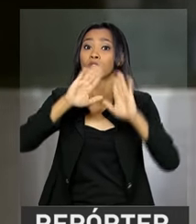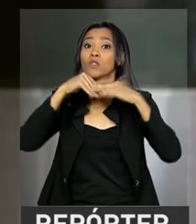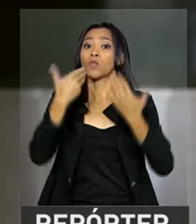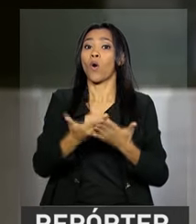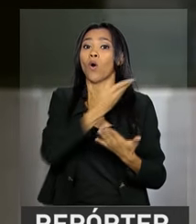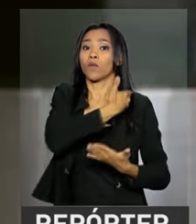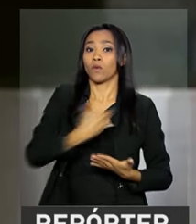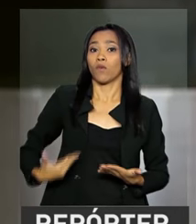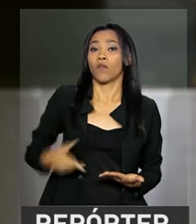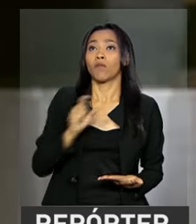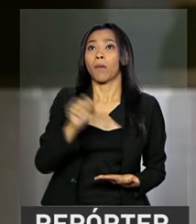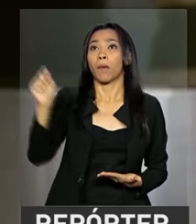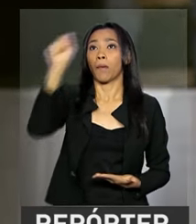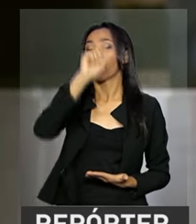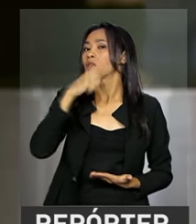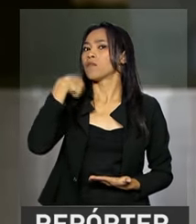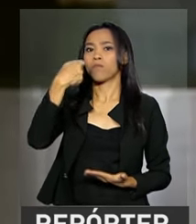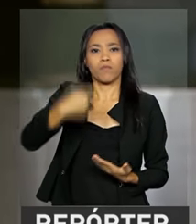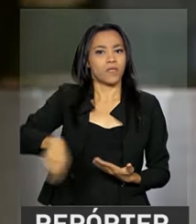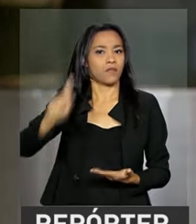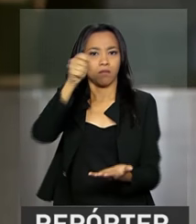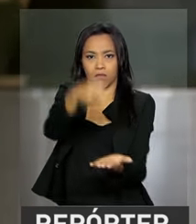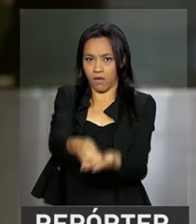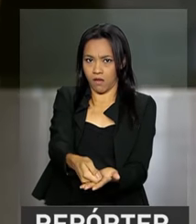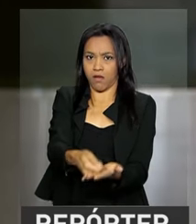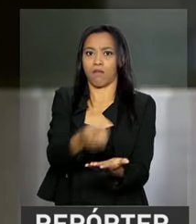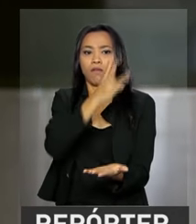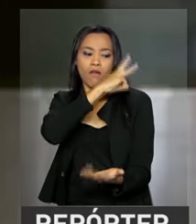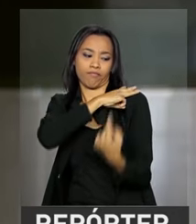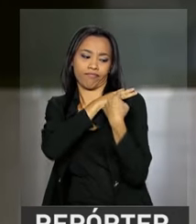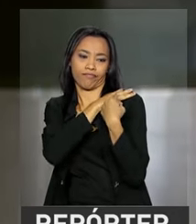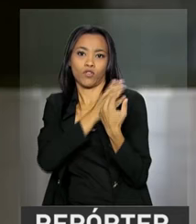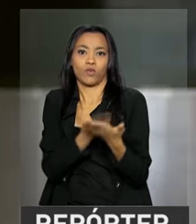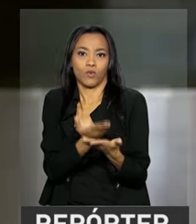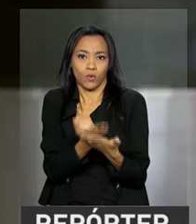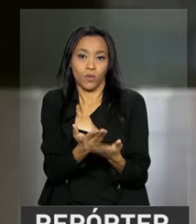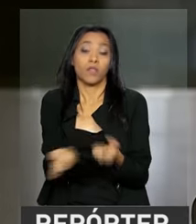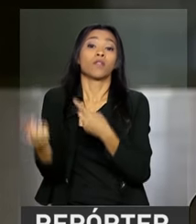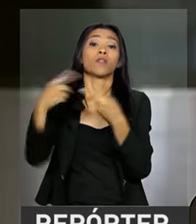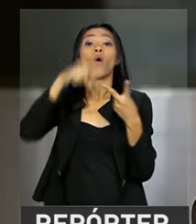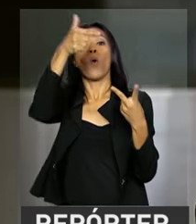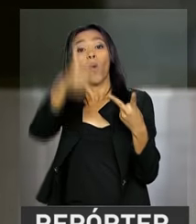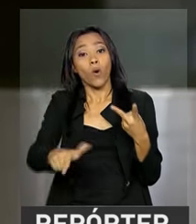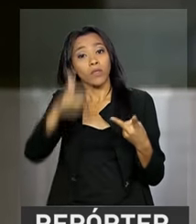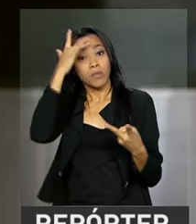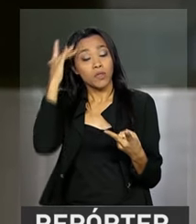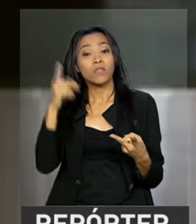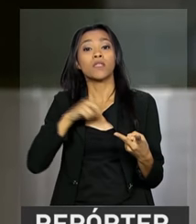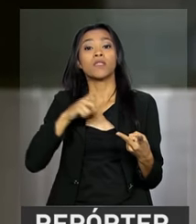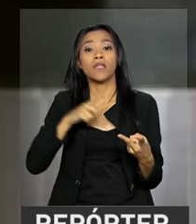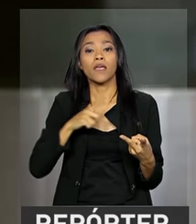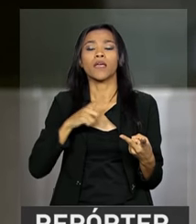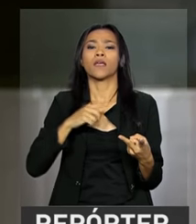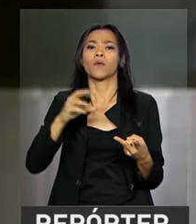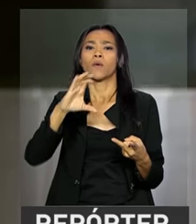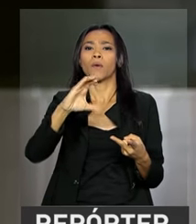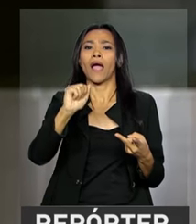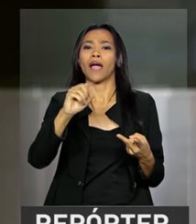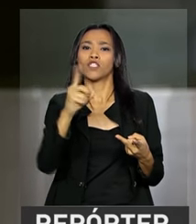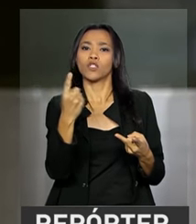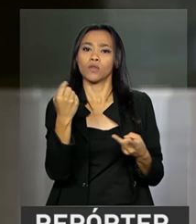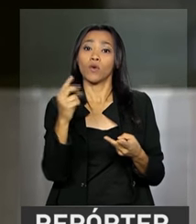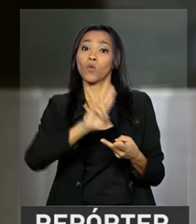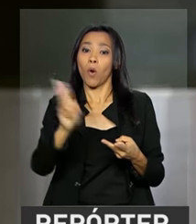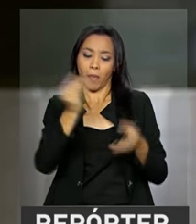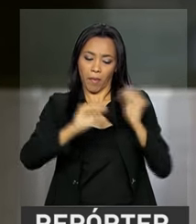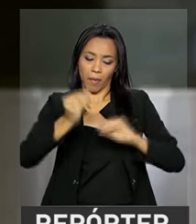públicas. Também estão isentas pessoas que fazem parte do Cadastro Único do Governo Federal para programas sociais, o CadÚnico, além